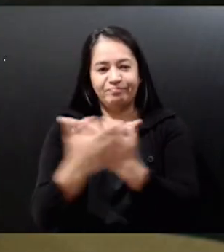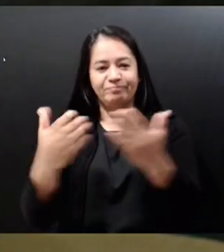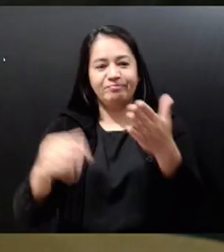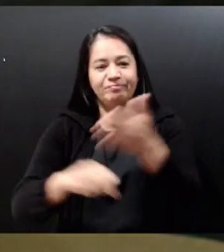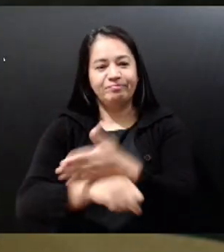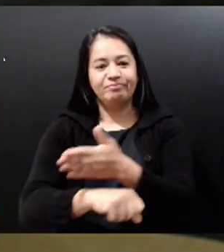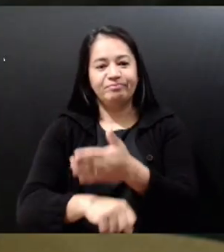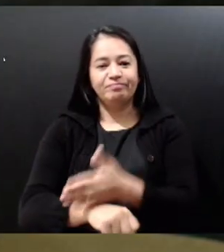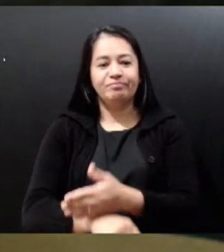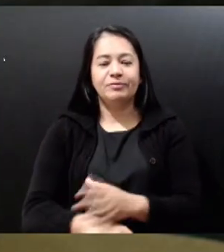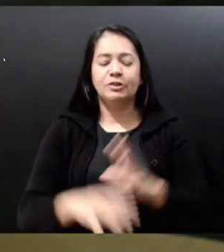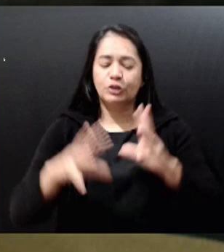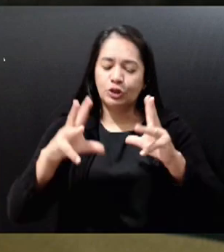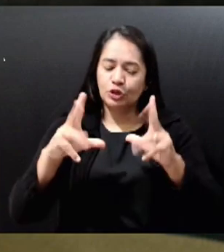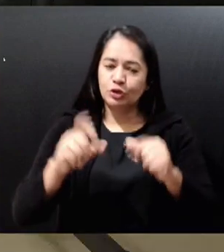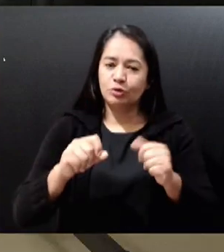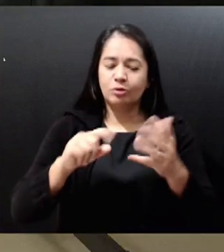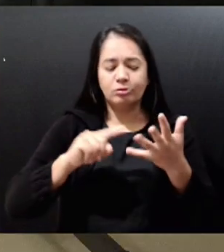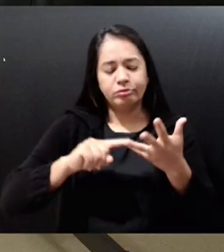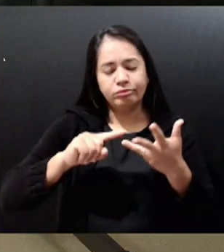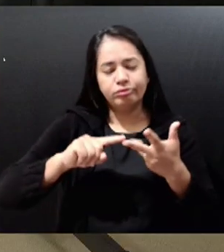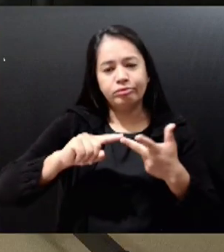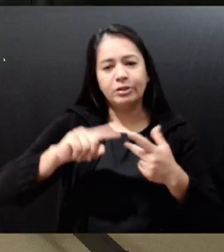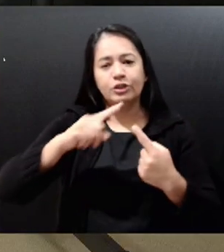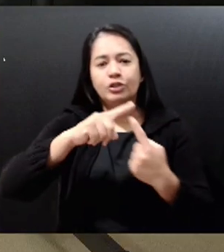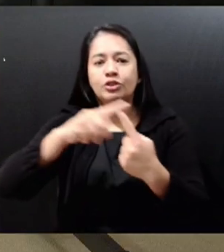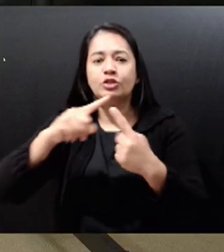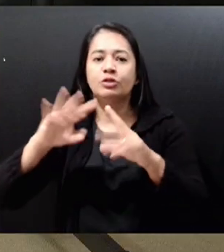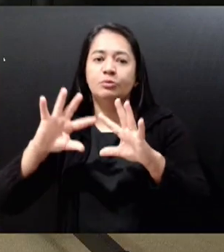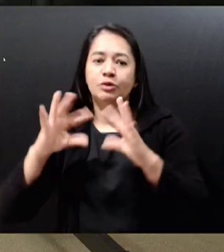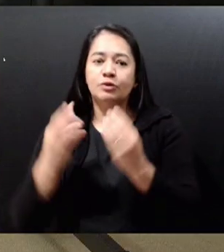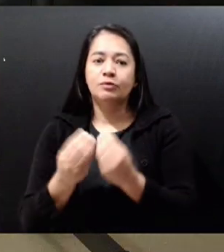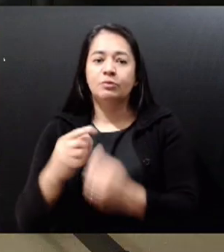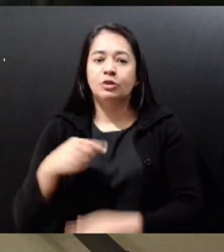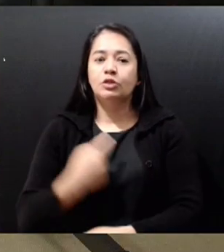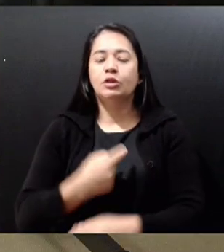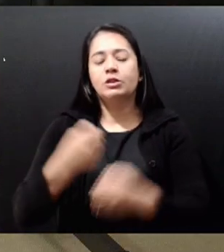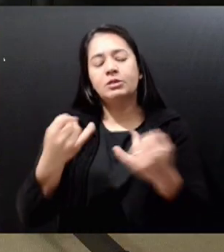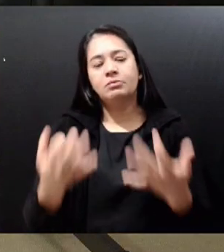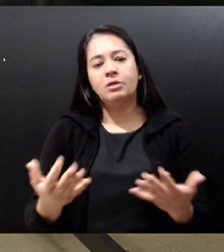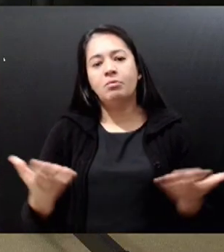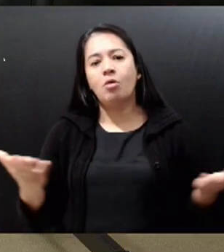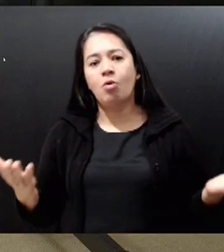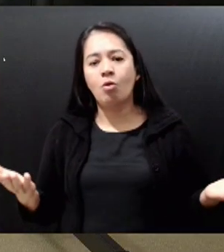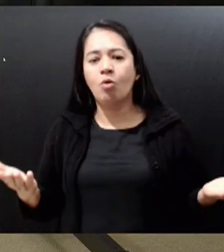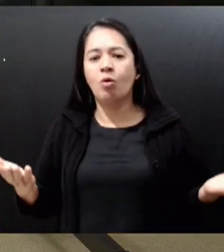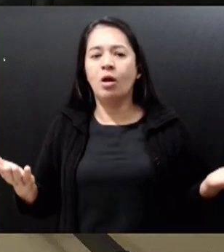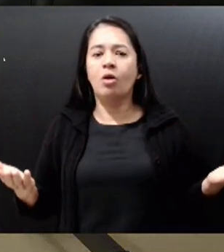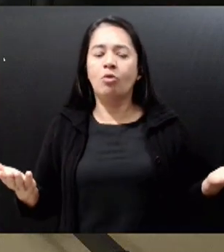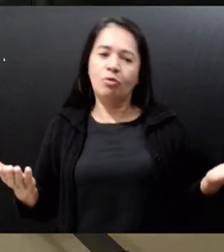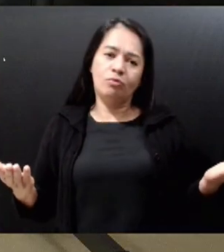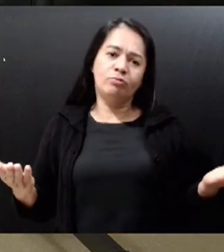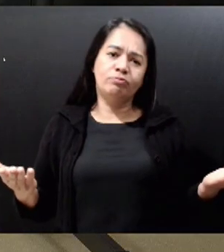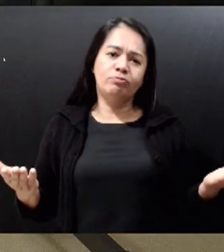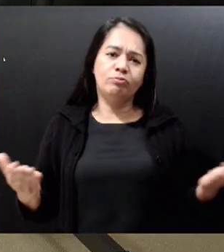esses formatos familiares que nós falamos, qual que é a chave para um ambiente saudável e